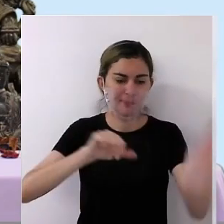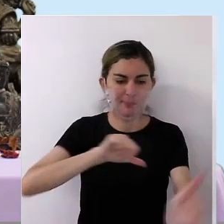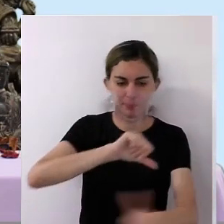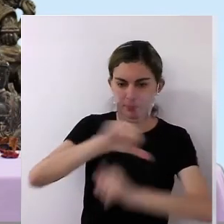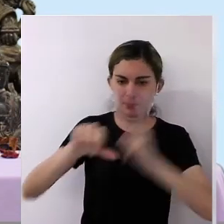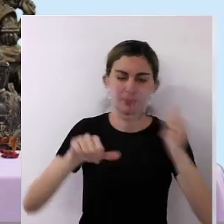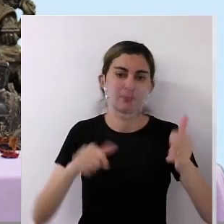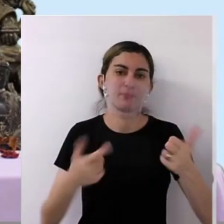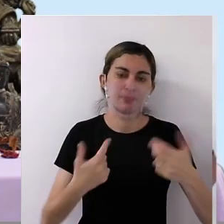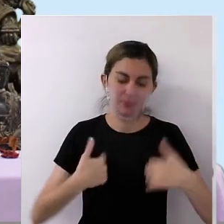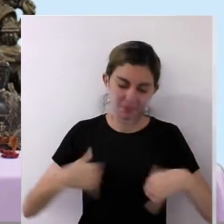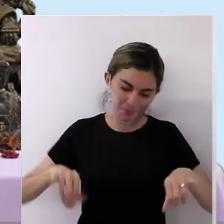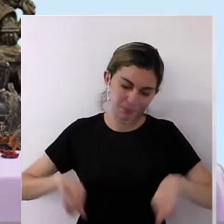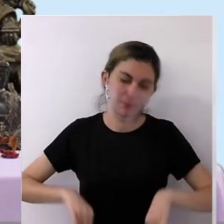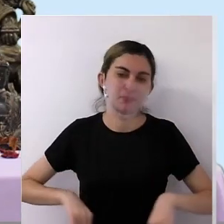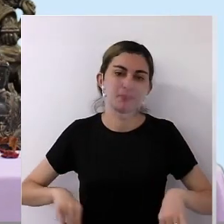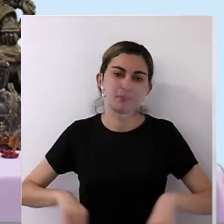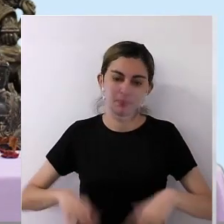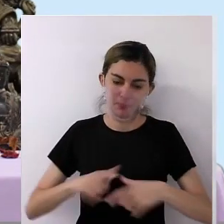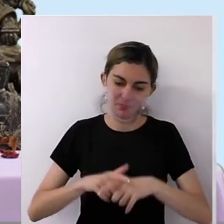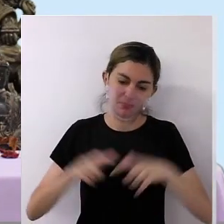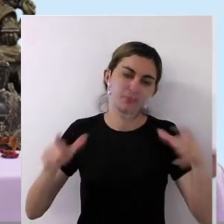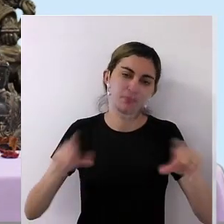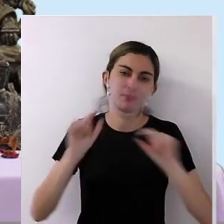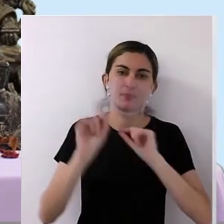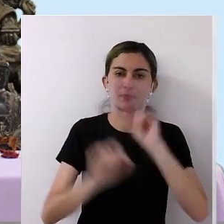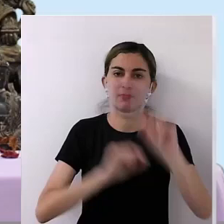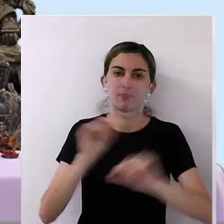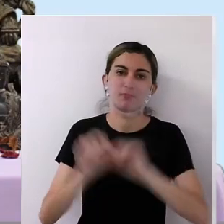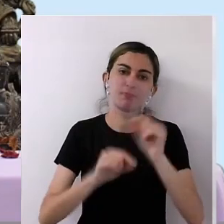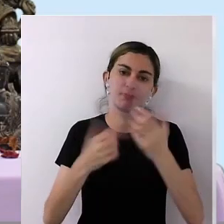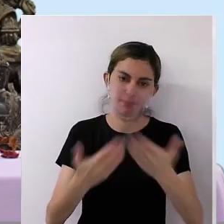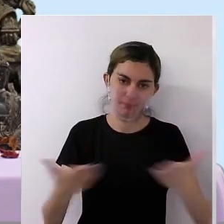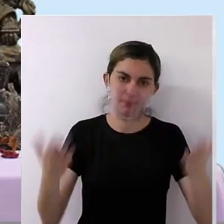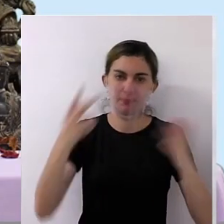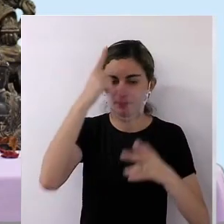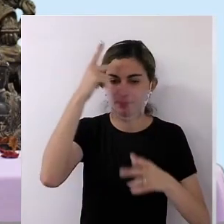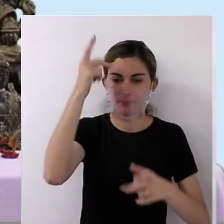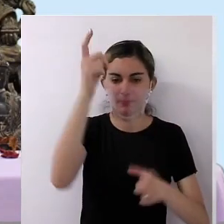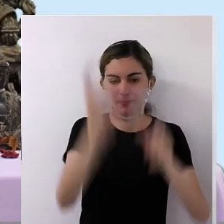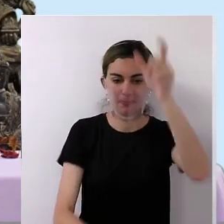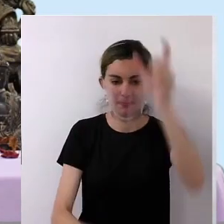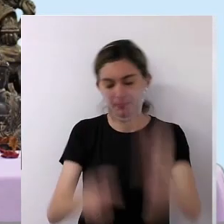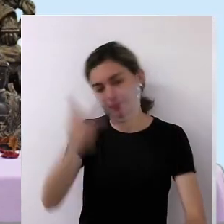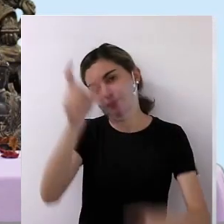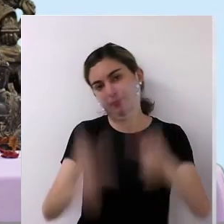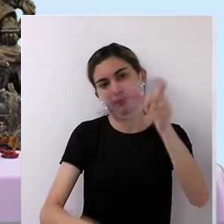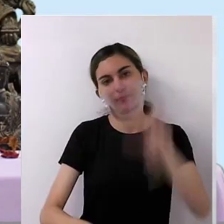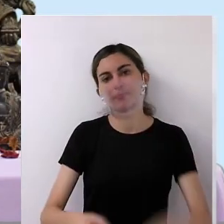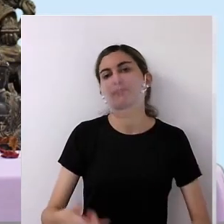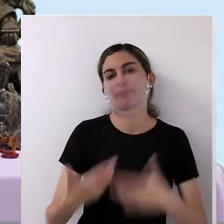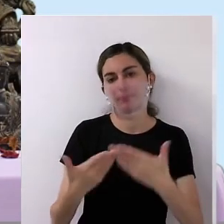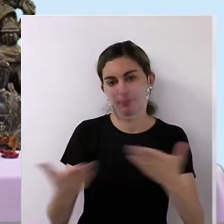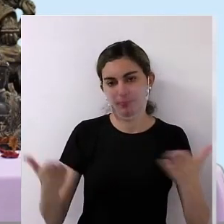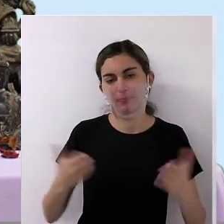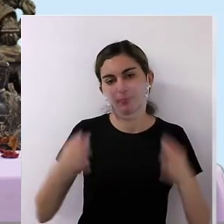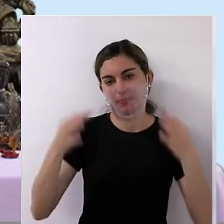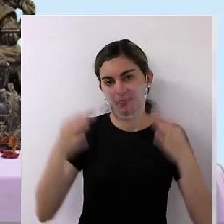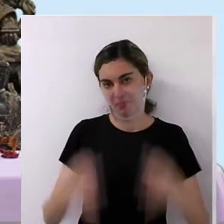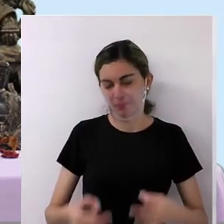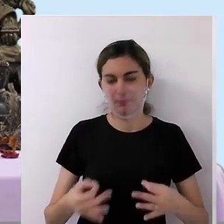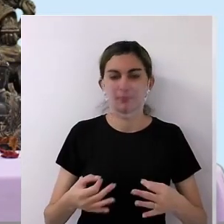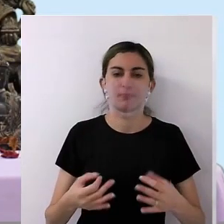alterados. E quem sofre, na maioria das vezes, são as pessoas que estão